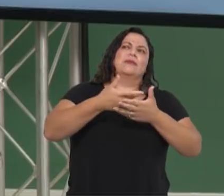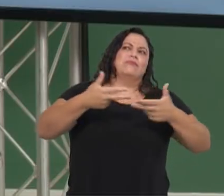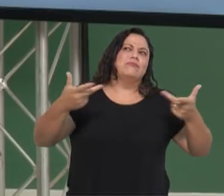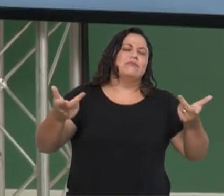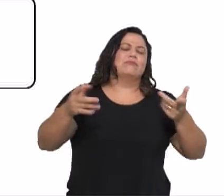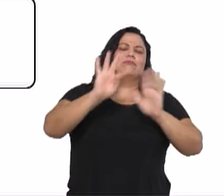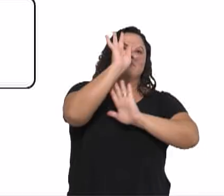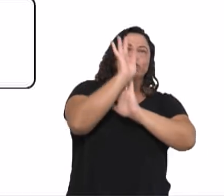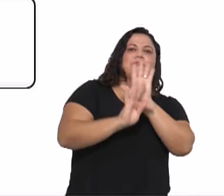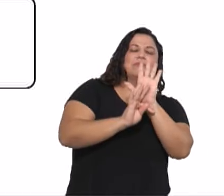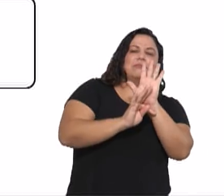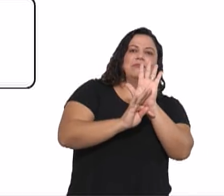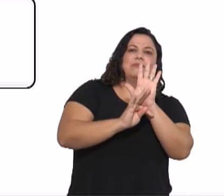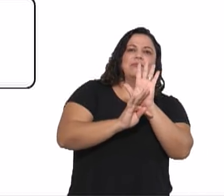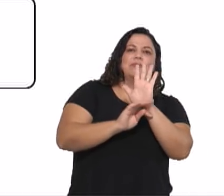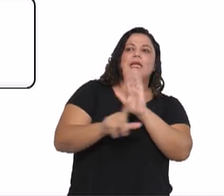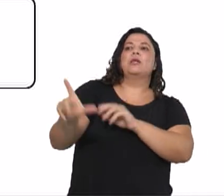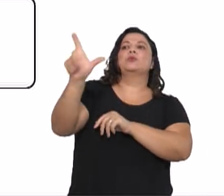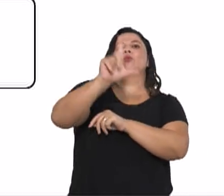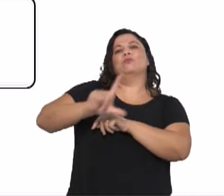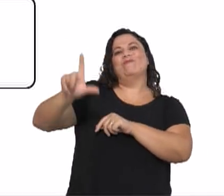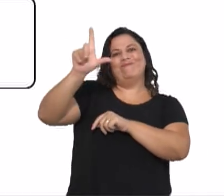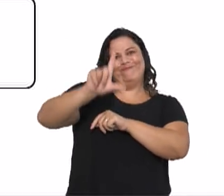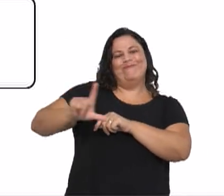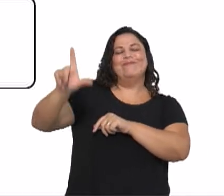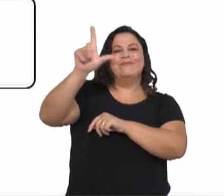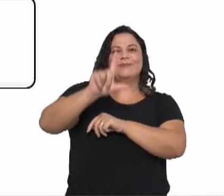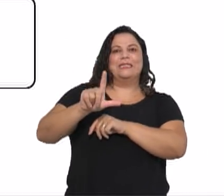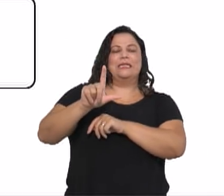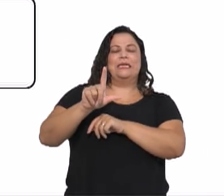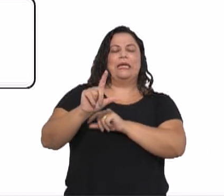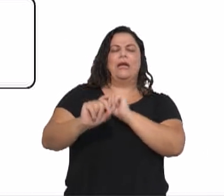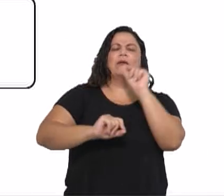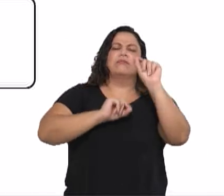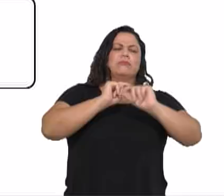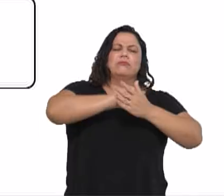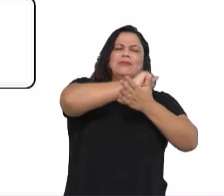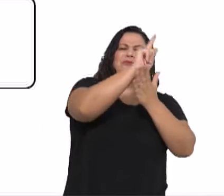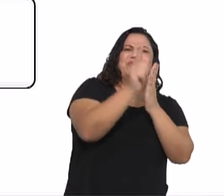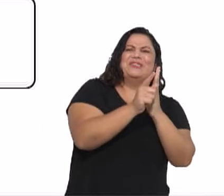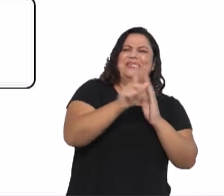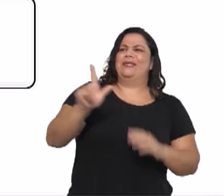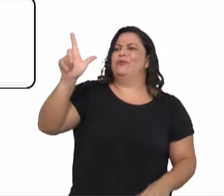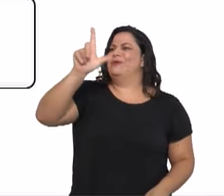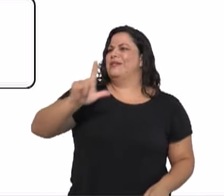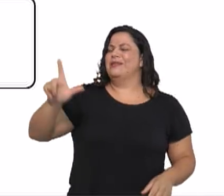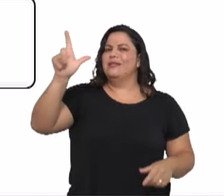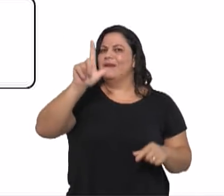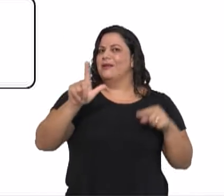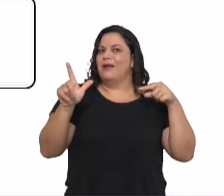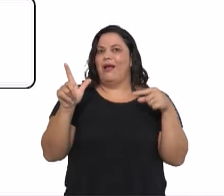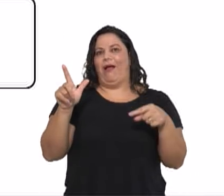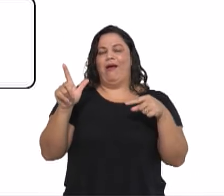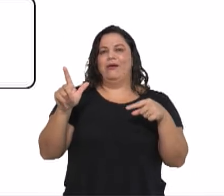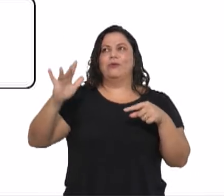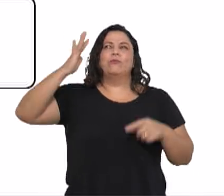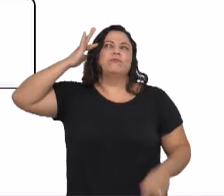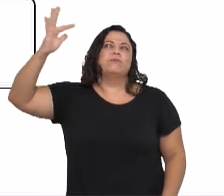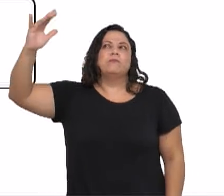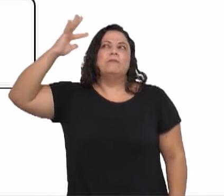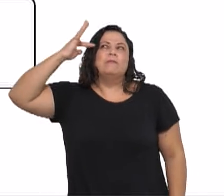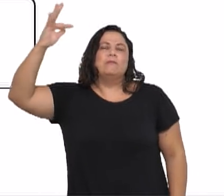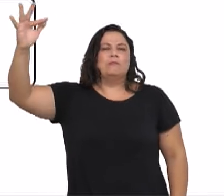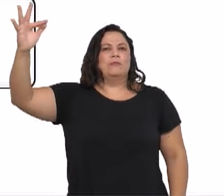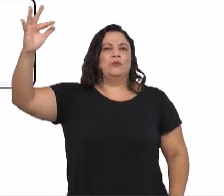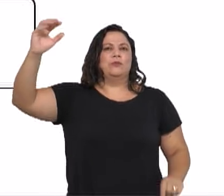campo artístico literário. Estes gêneros do campo artístico literário, eles trabalham com a ficção, com a ideia